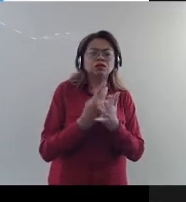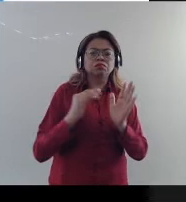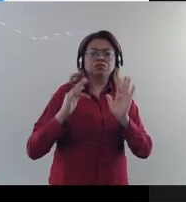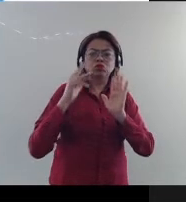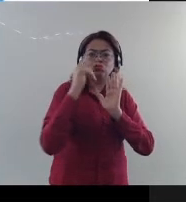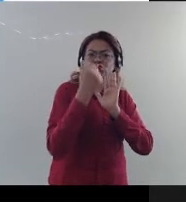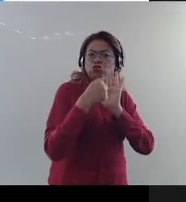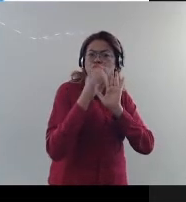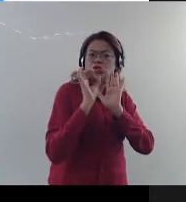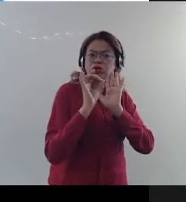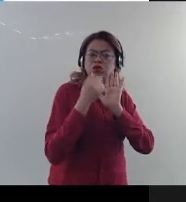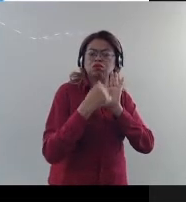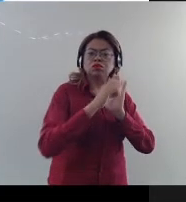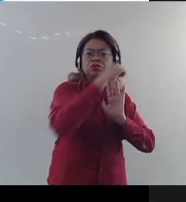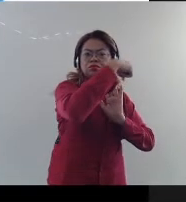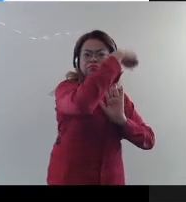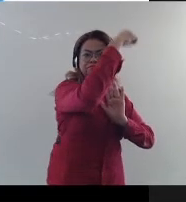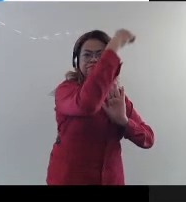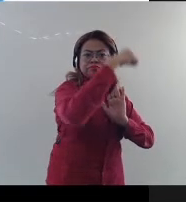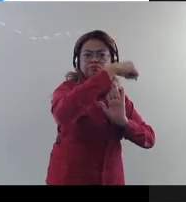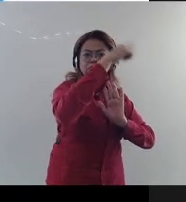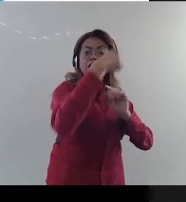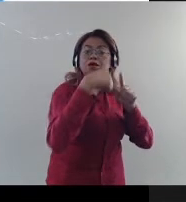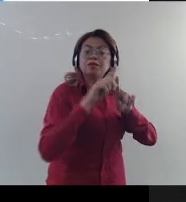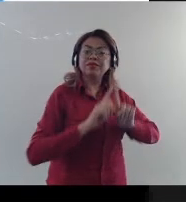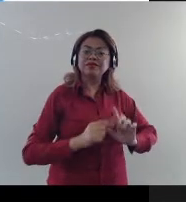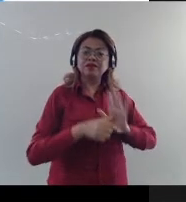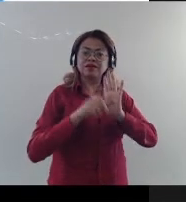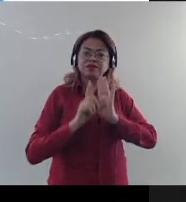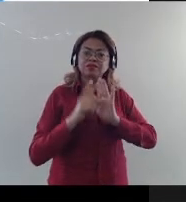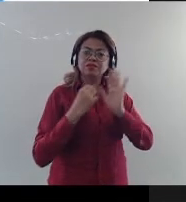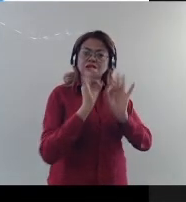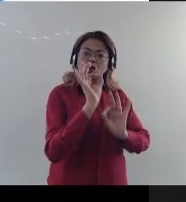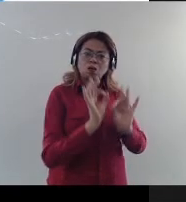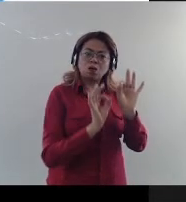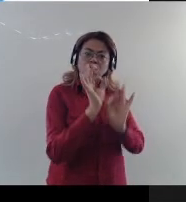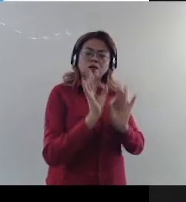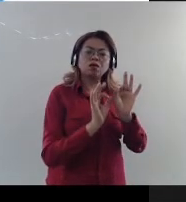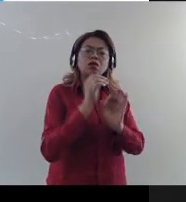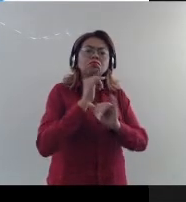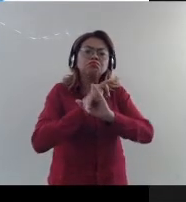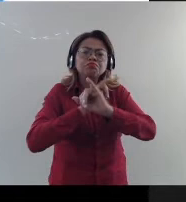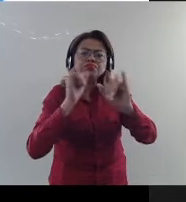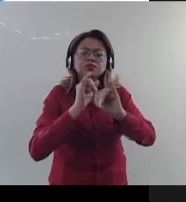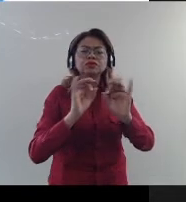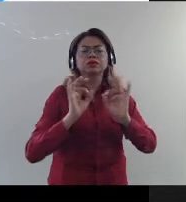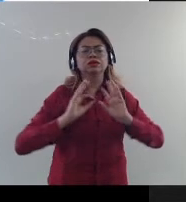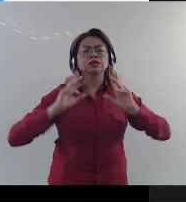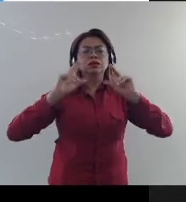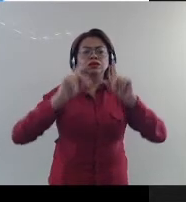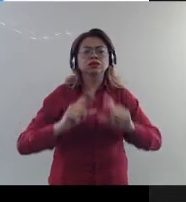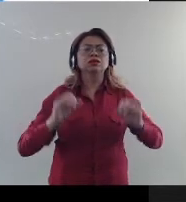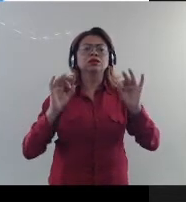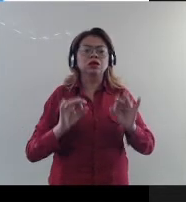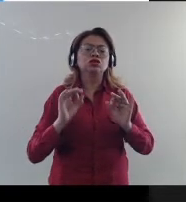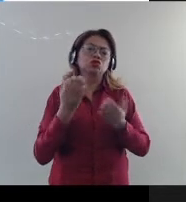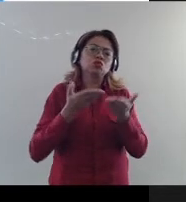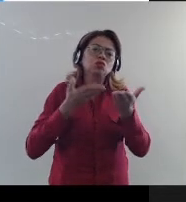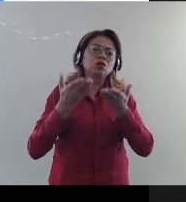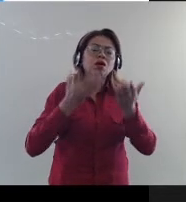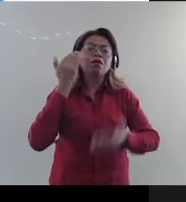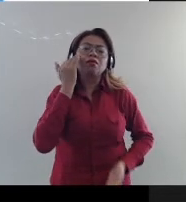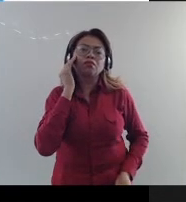só o gráfico, né? Primeiro, você teve que organizar a informação. Então, você tem que ir lá, organizar todas as informações, tratar, entender